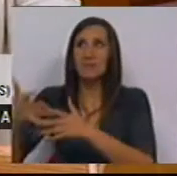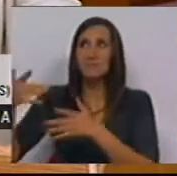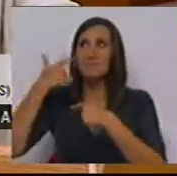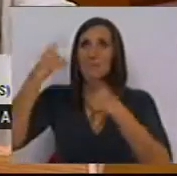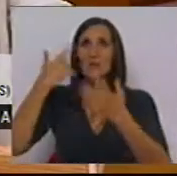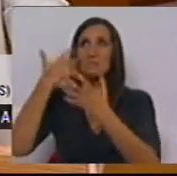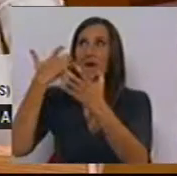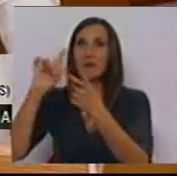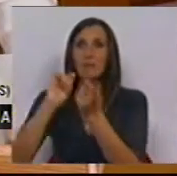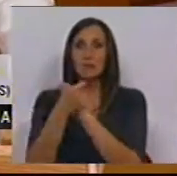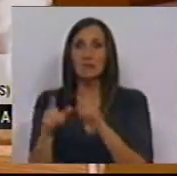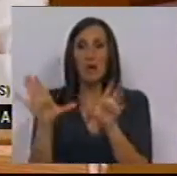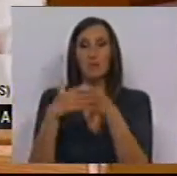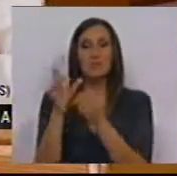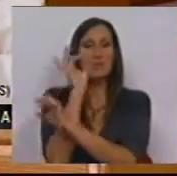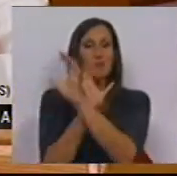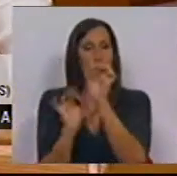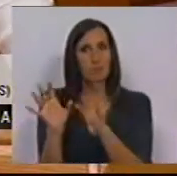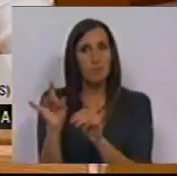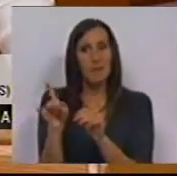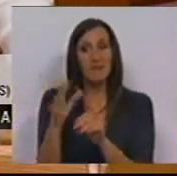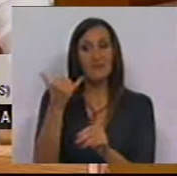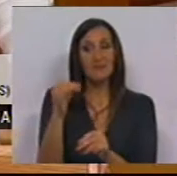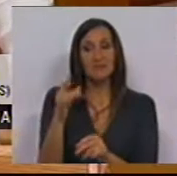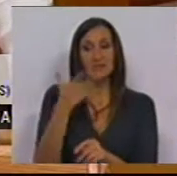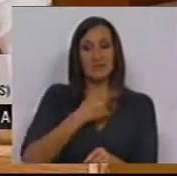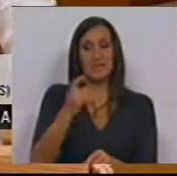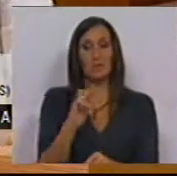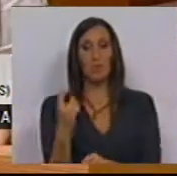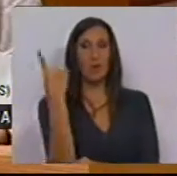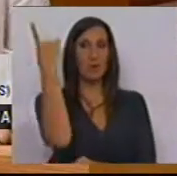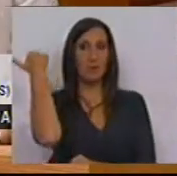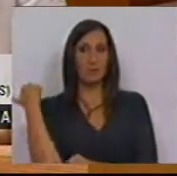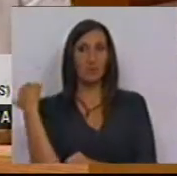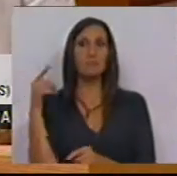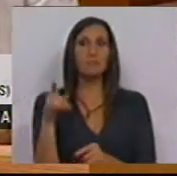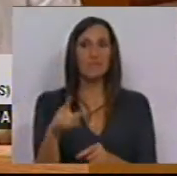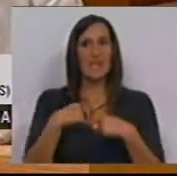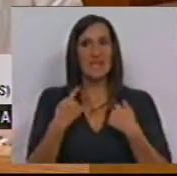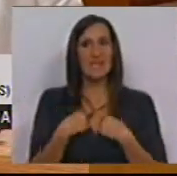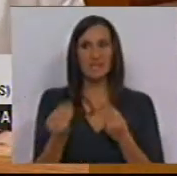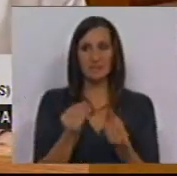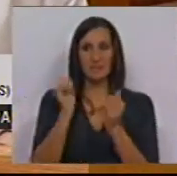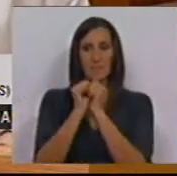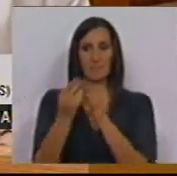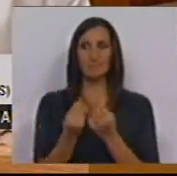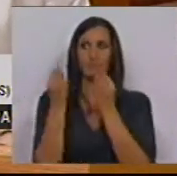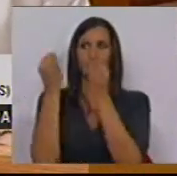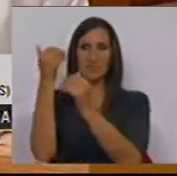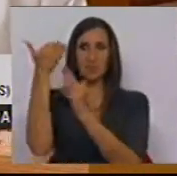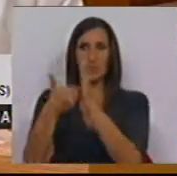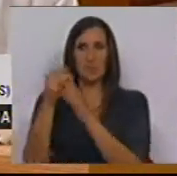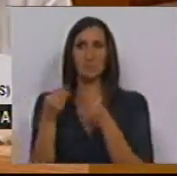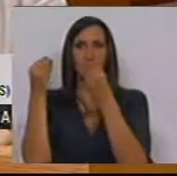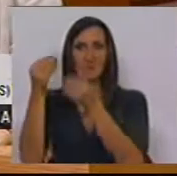À Comissão Europeia chega, em 20 de dezembro do ano anterior, uma iniciativa de cidadania europeia. A água e